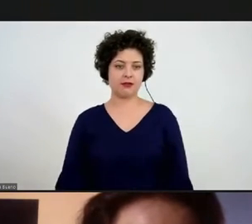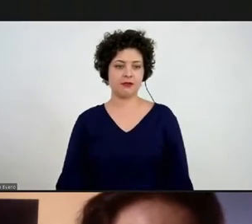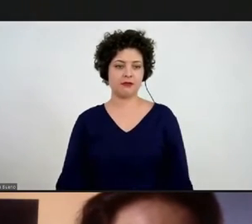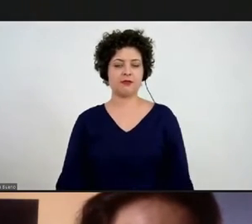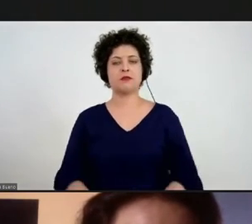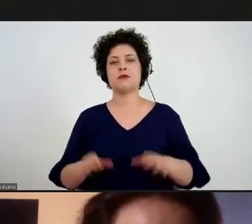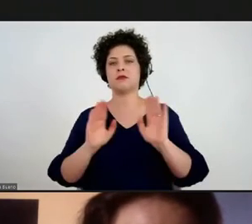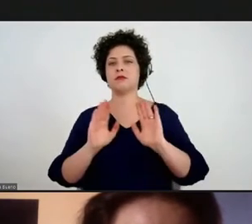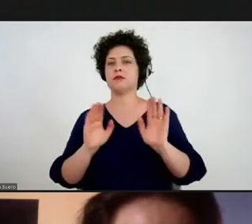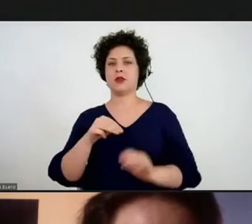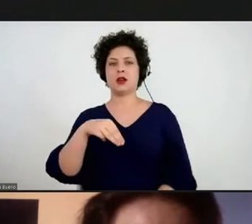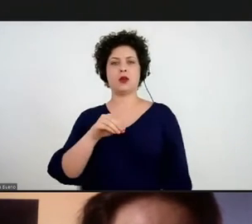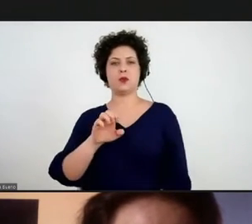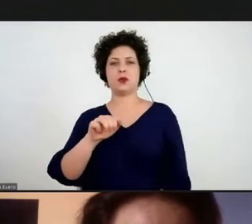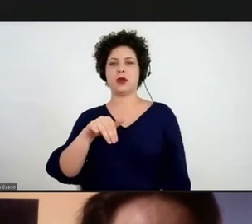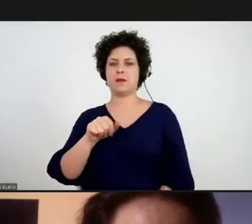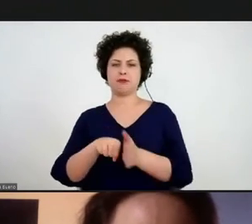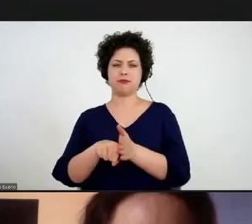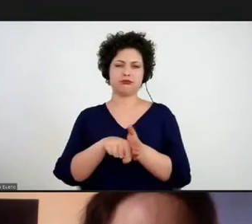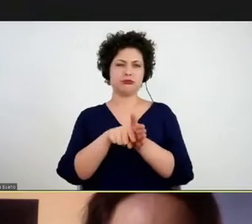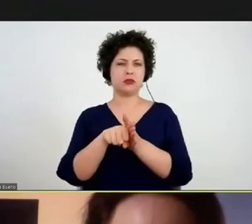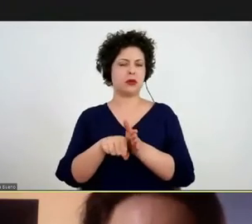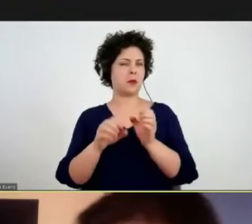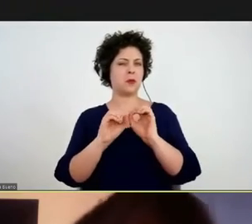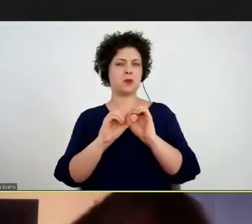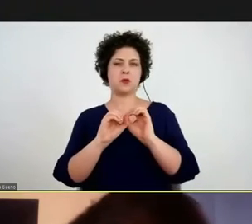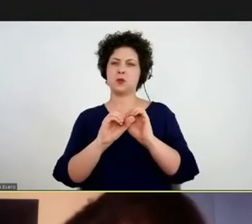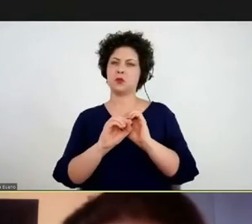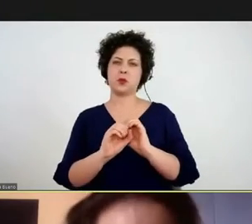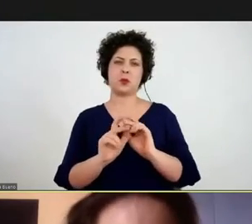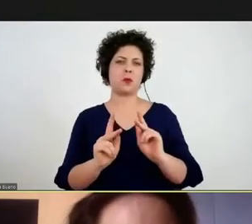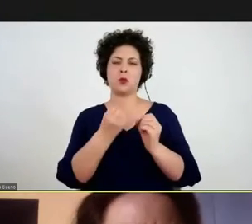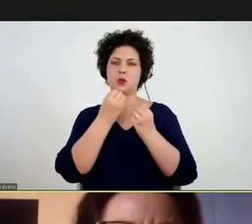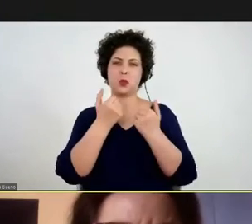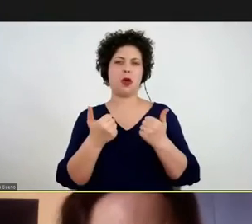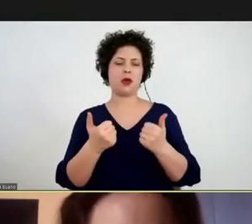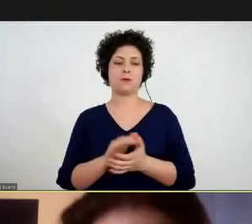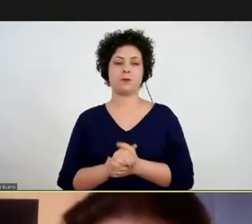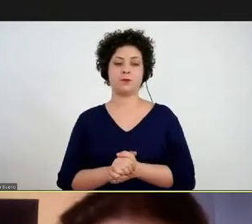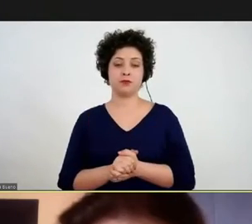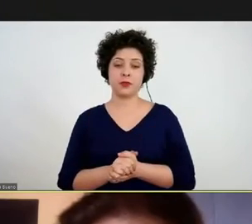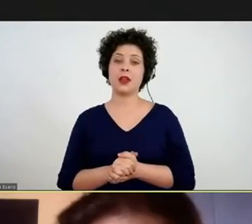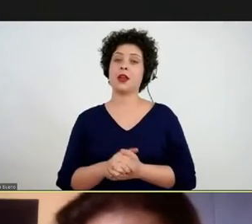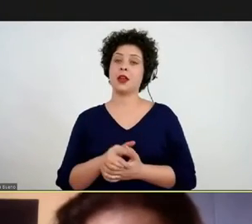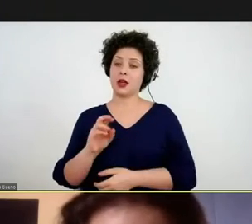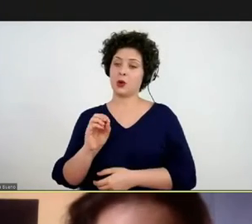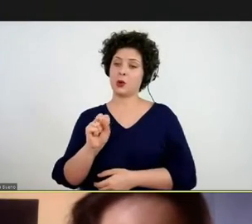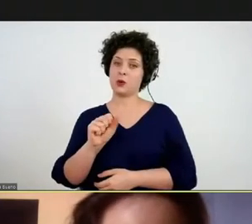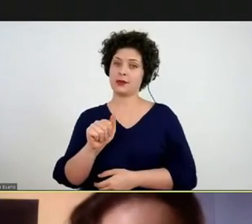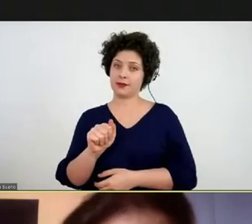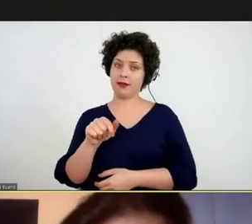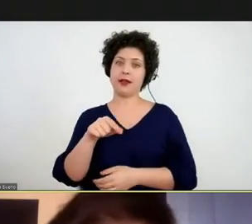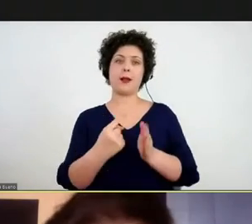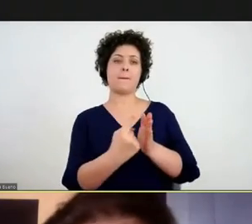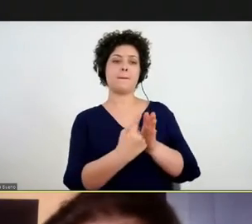Não, a Moema estuda muito bem isso, eu vou ficar só aprendendo. Tá bom. Olha, a nossa colega Rosa Avelberg, ela pergunta